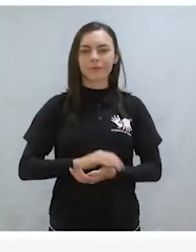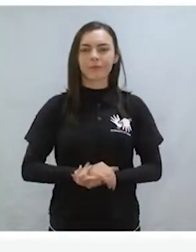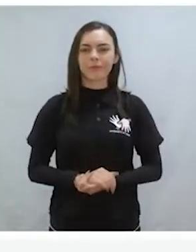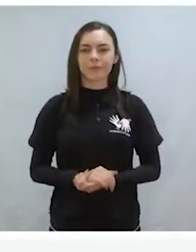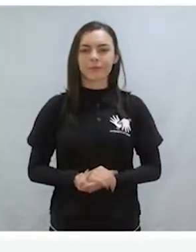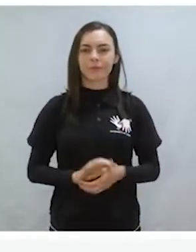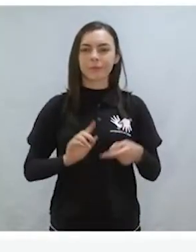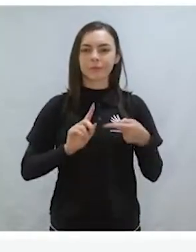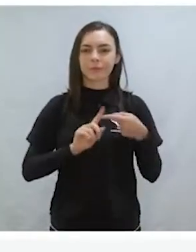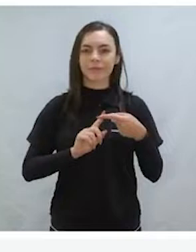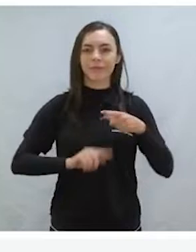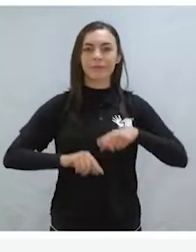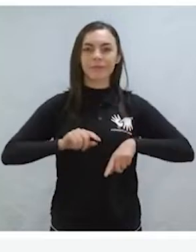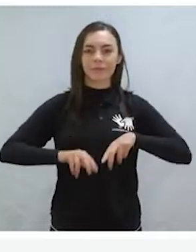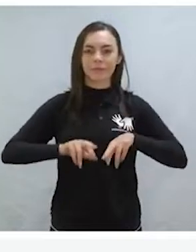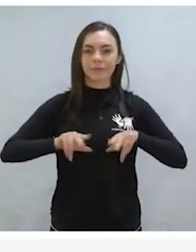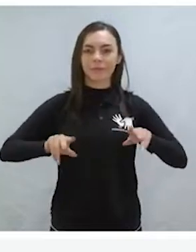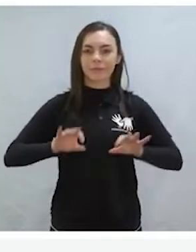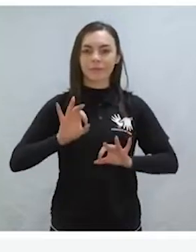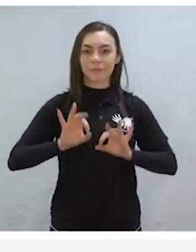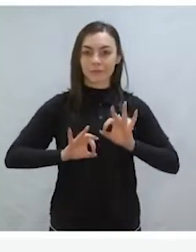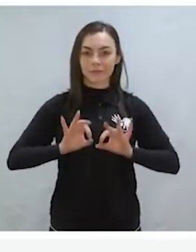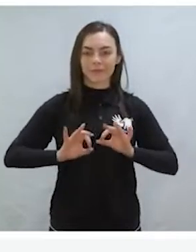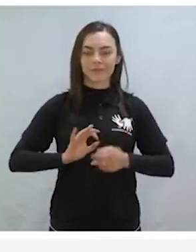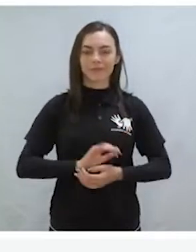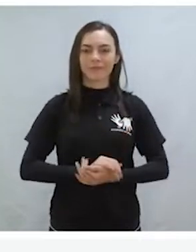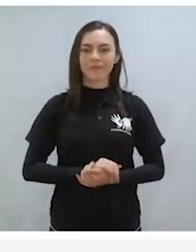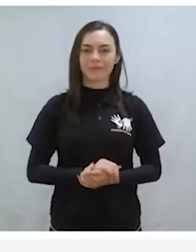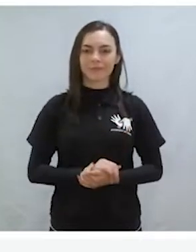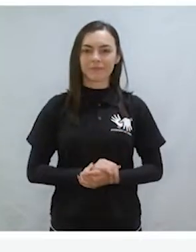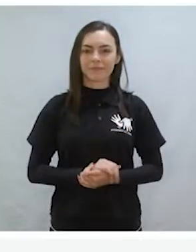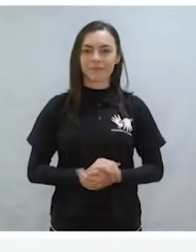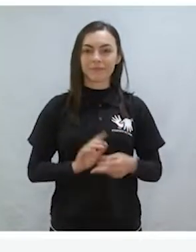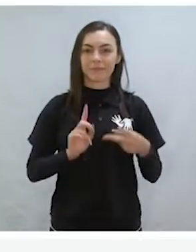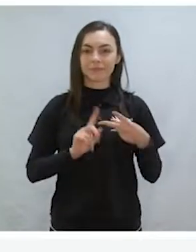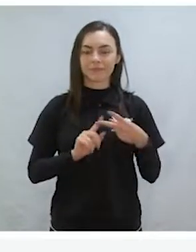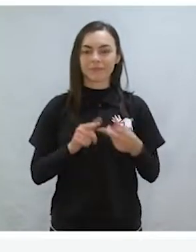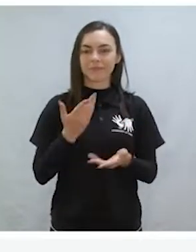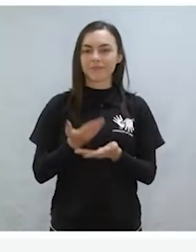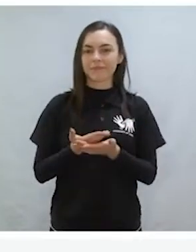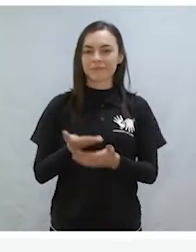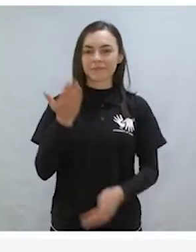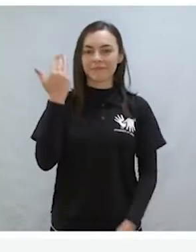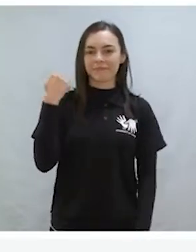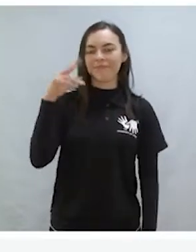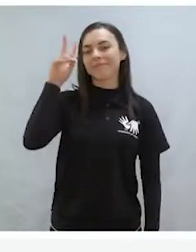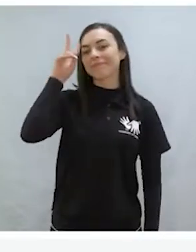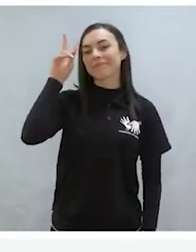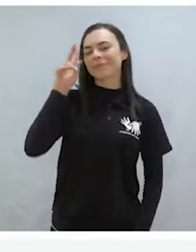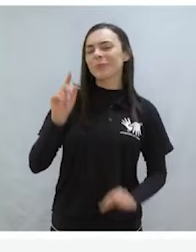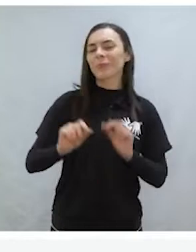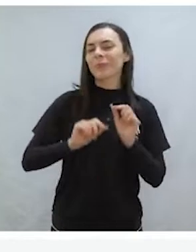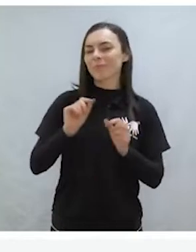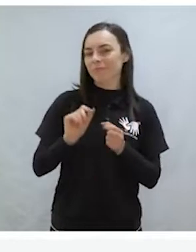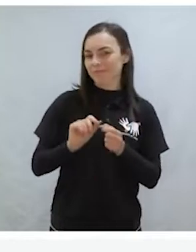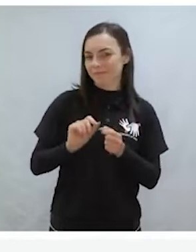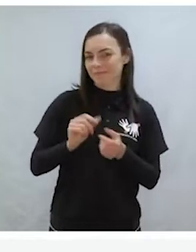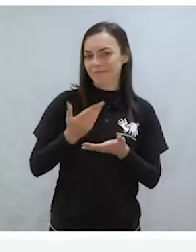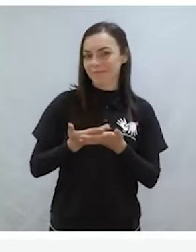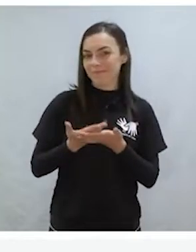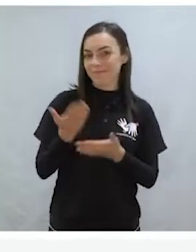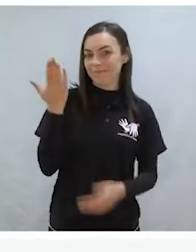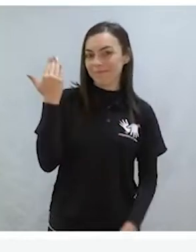tem a organização dos materiais, recordando a aula anterior, o que nós fizemos na